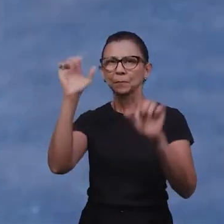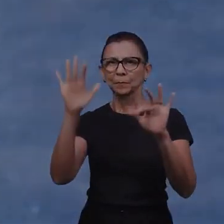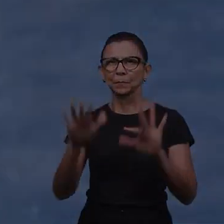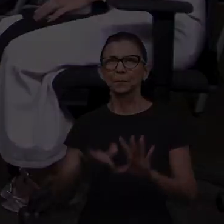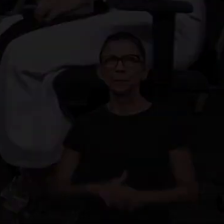abençoe aleluia